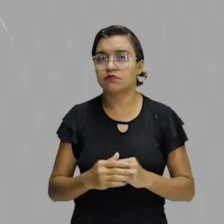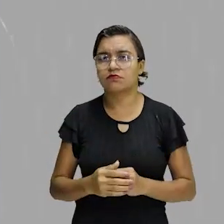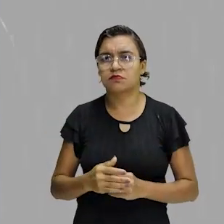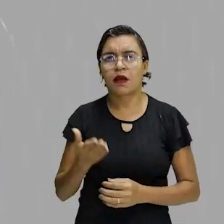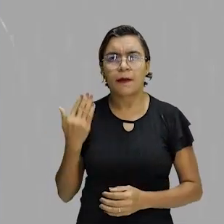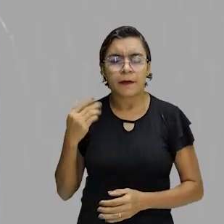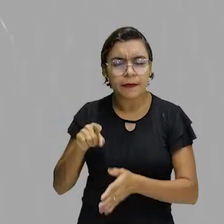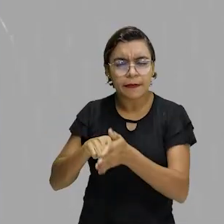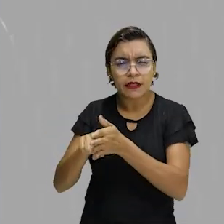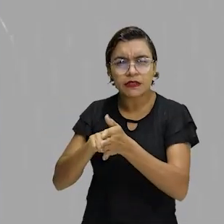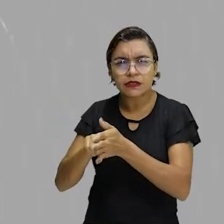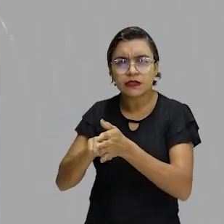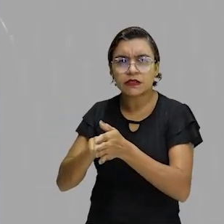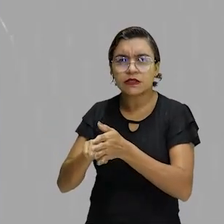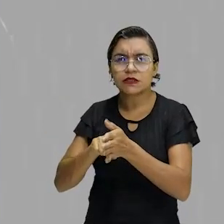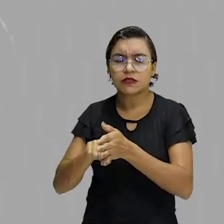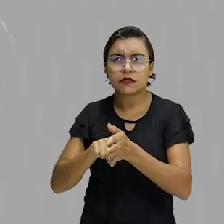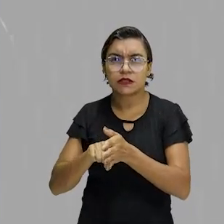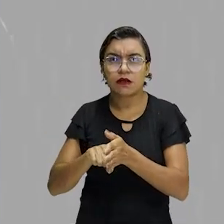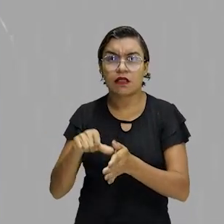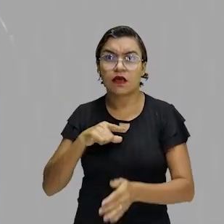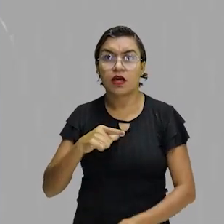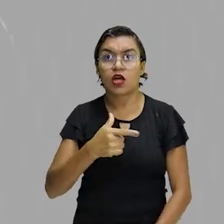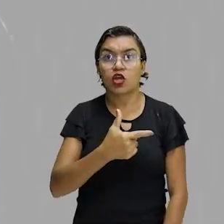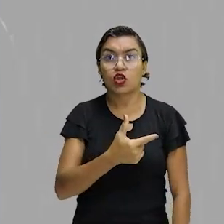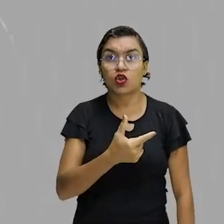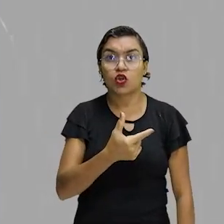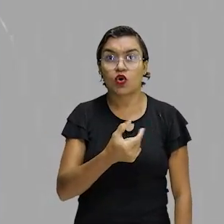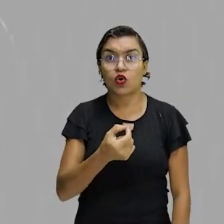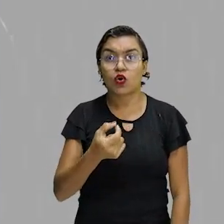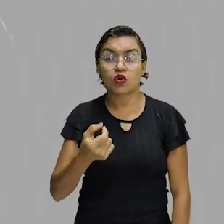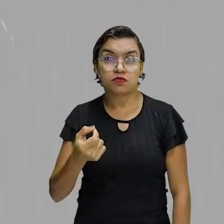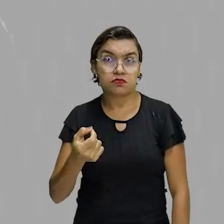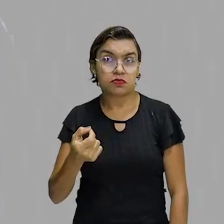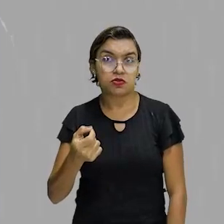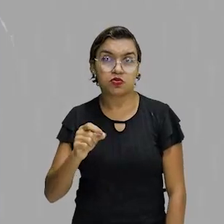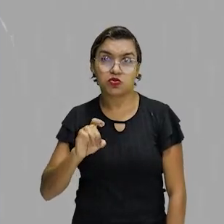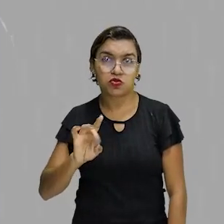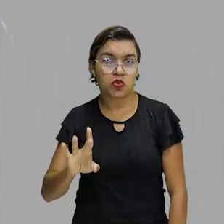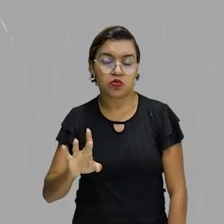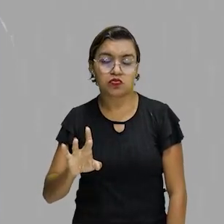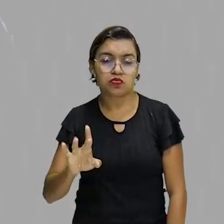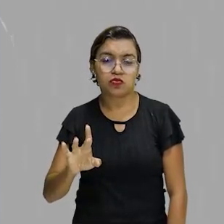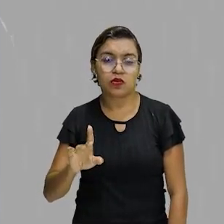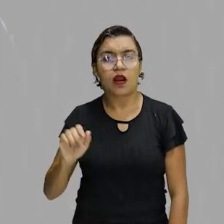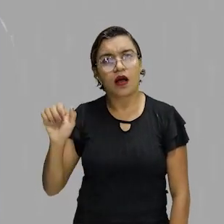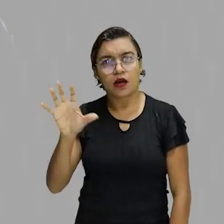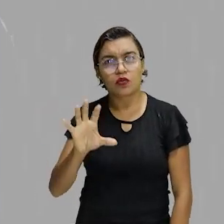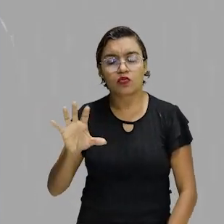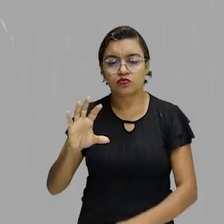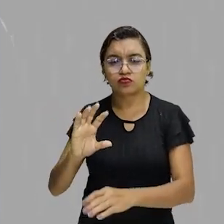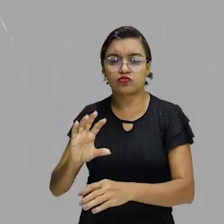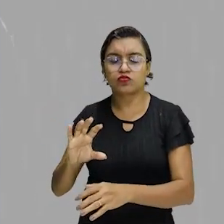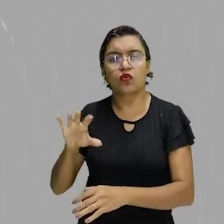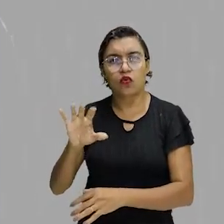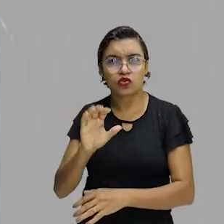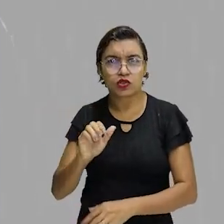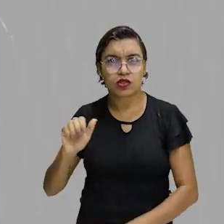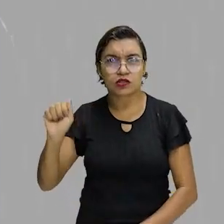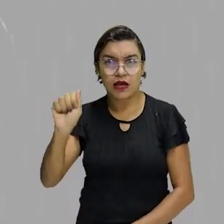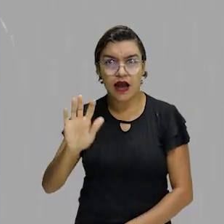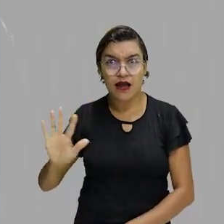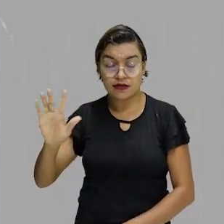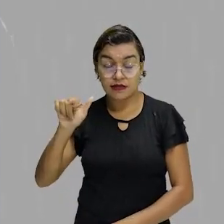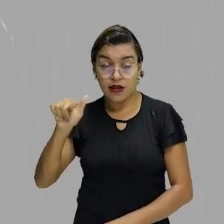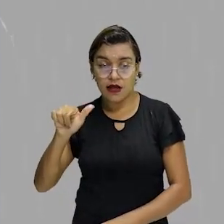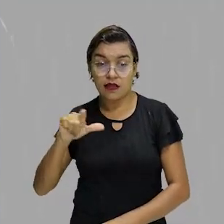recente, tem pouco mais de 2.000 pandas no mundo. Grande parte deles habita ali o continente asiático. Entendeu? Então eles têm esse